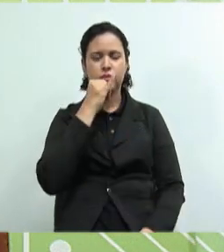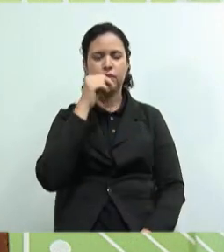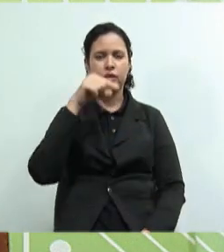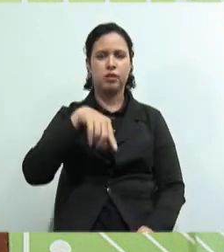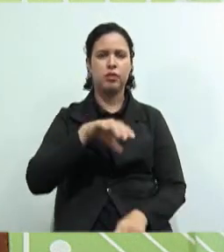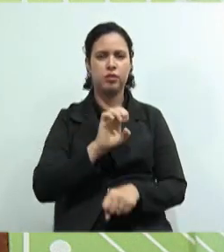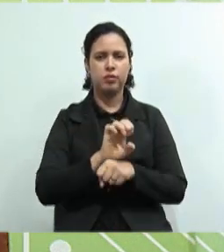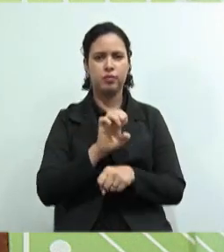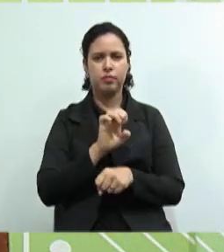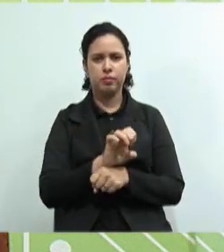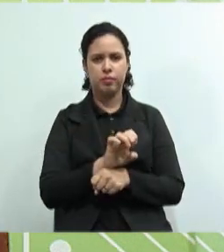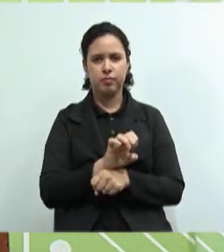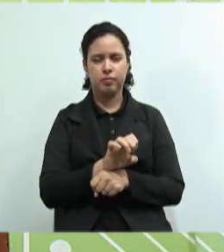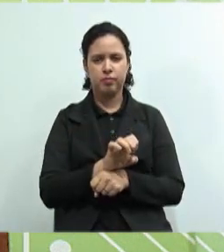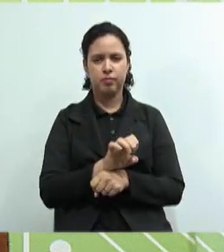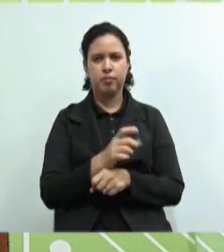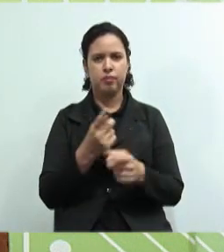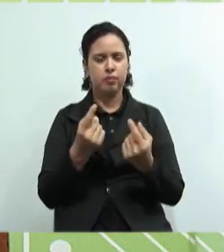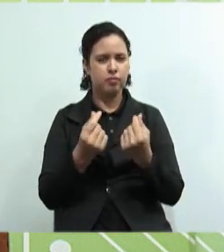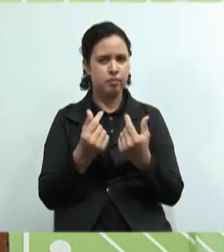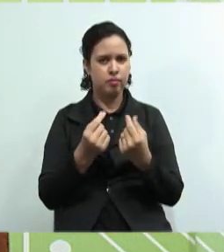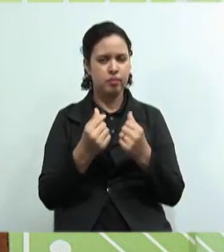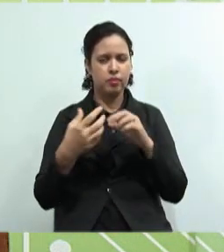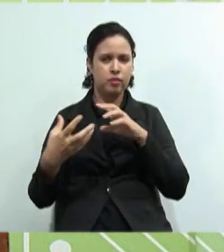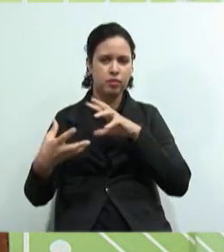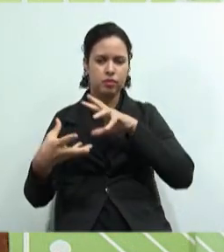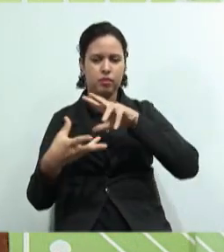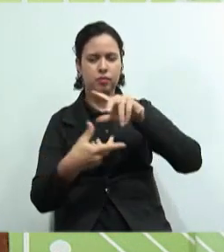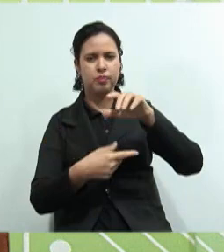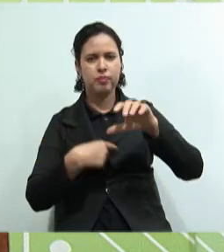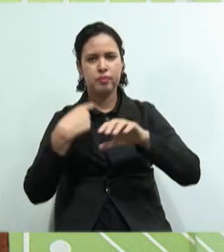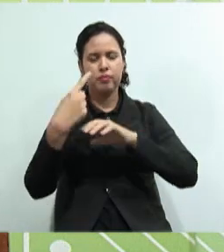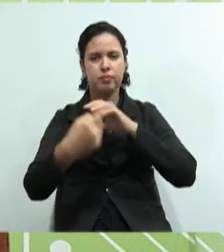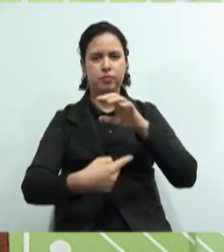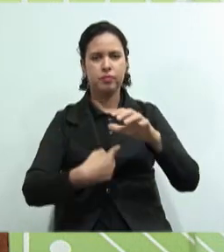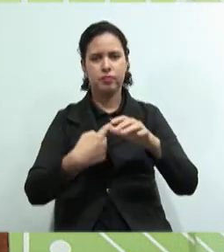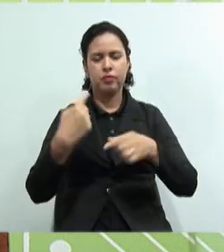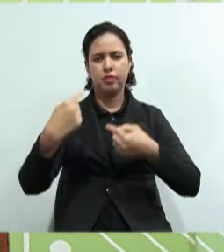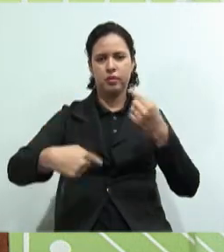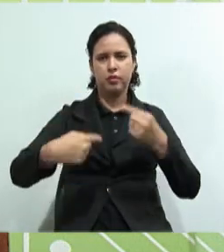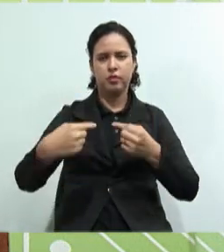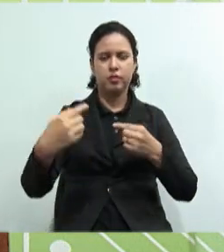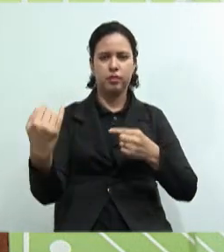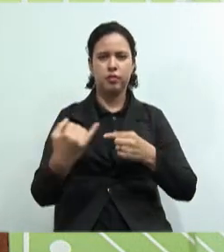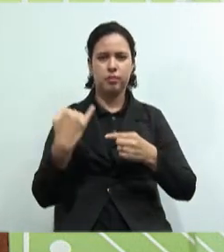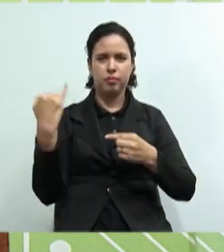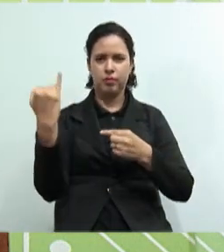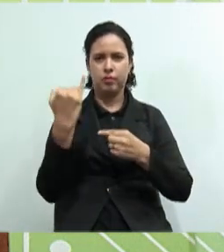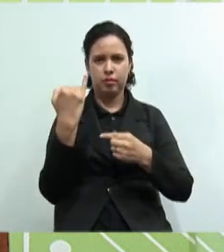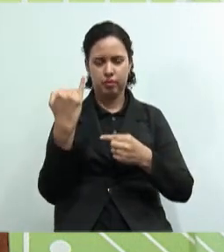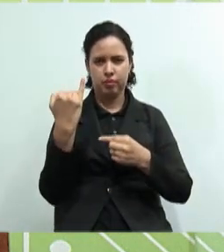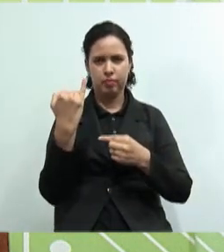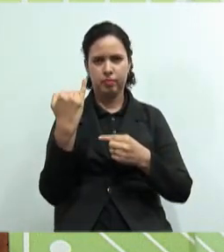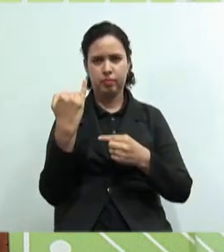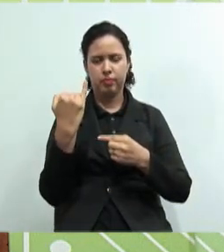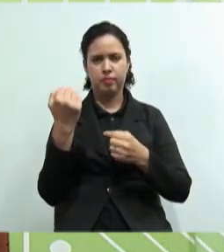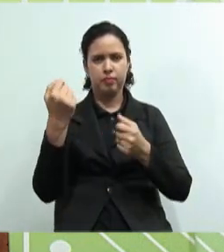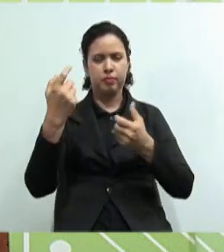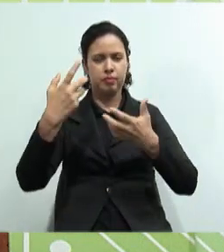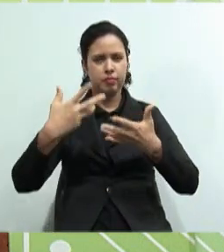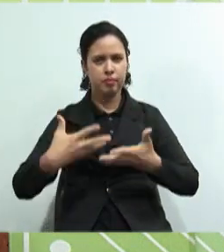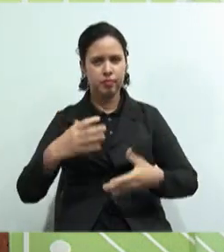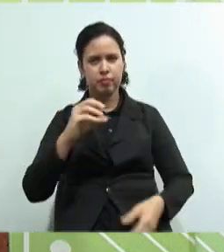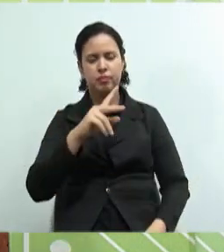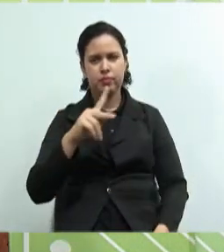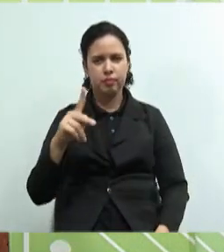estado e economicamente no mundo inteiro. Então, esse é um debate importante. Quando a gente fala de cooperativa, a gente não